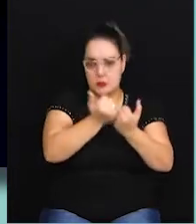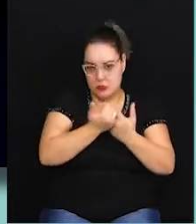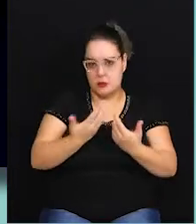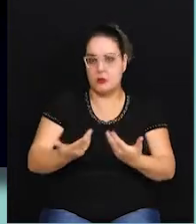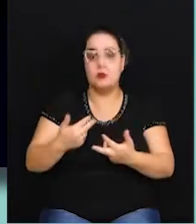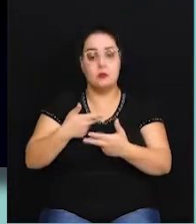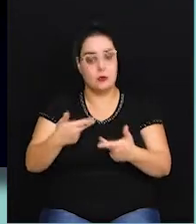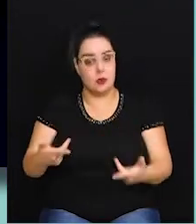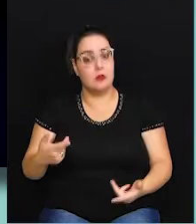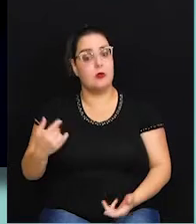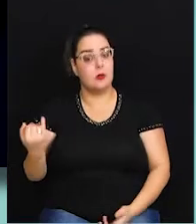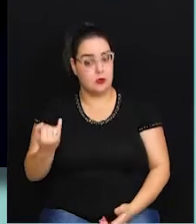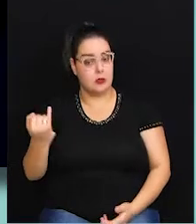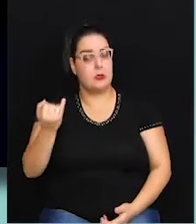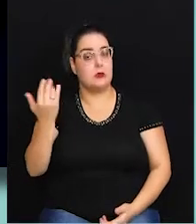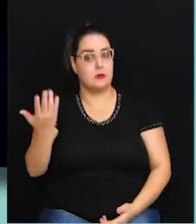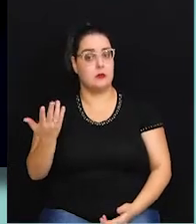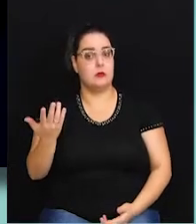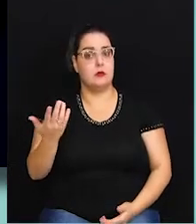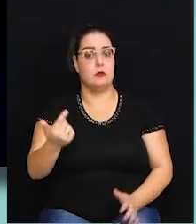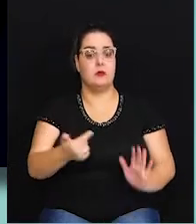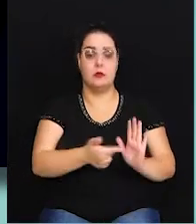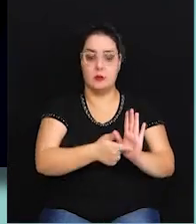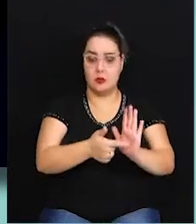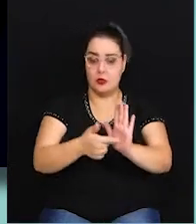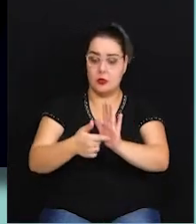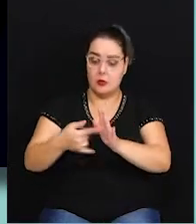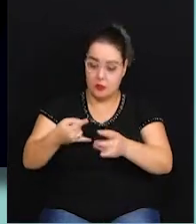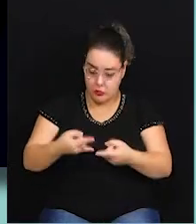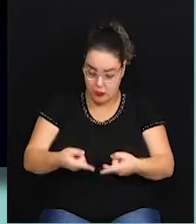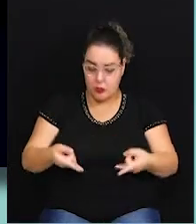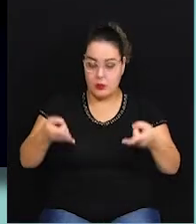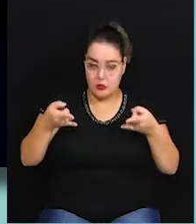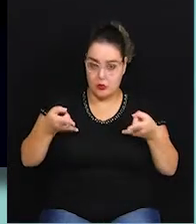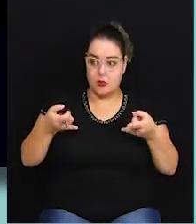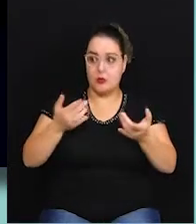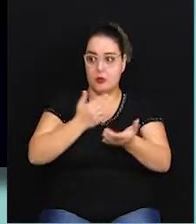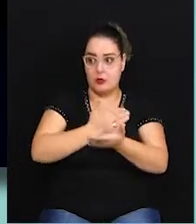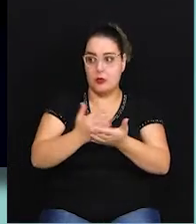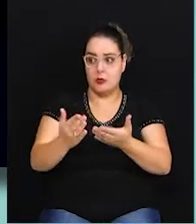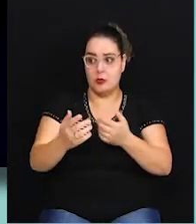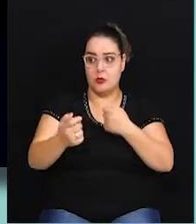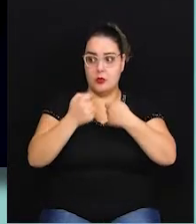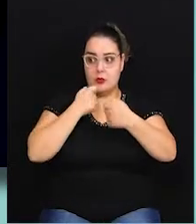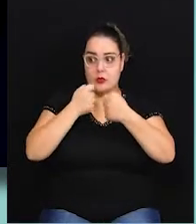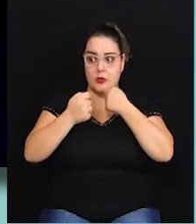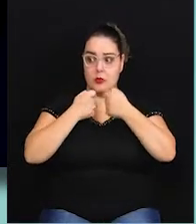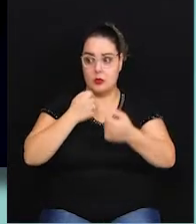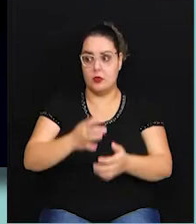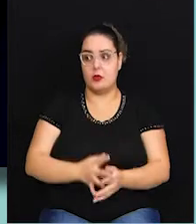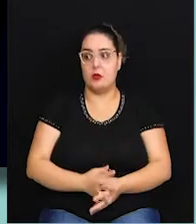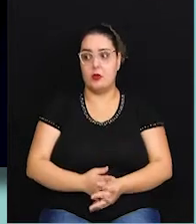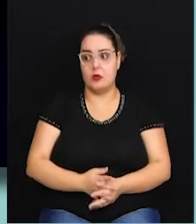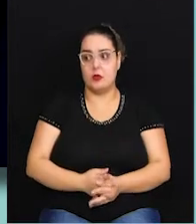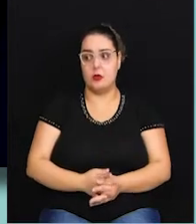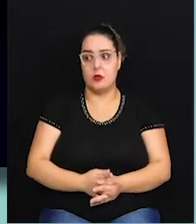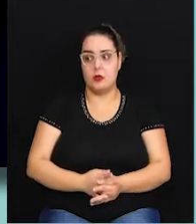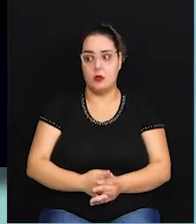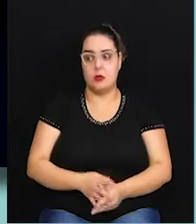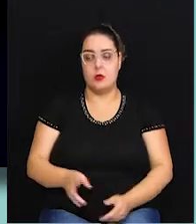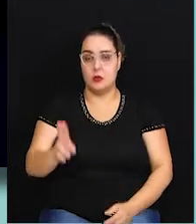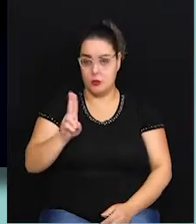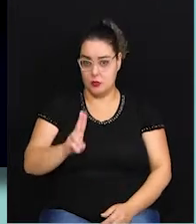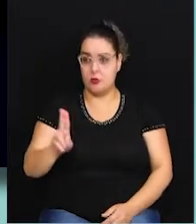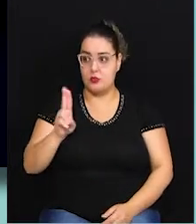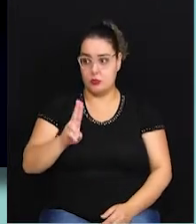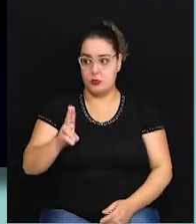substituir. E uma coisa bem interessante que tu mostraste ali, um absorvente, no início da entrevista, a